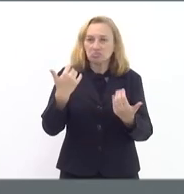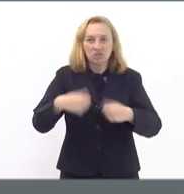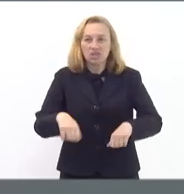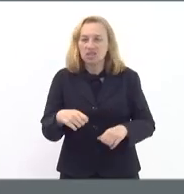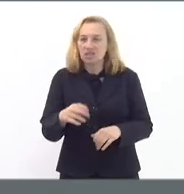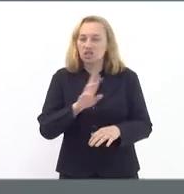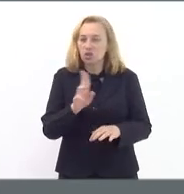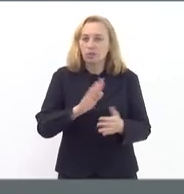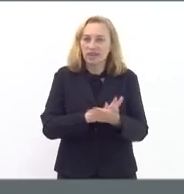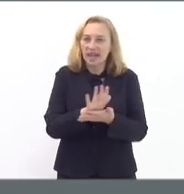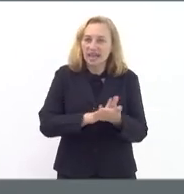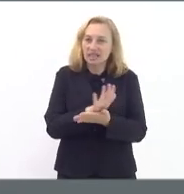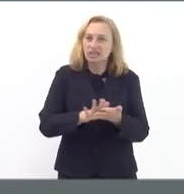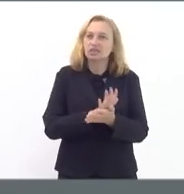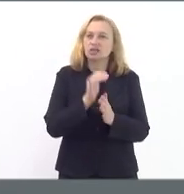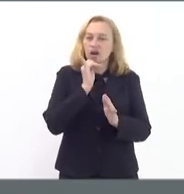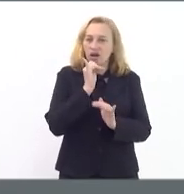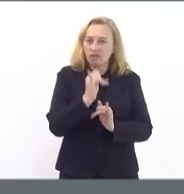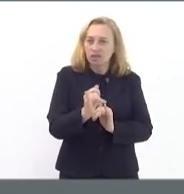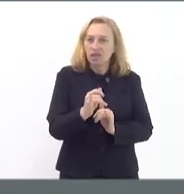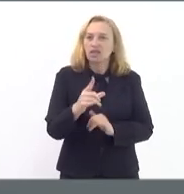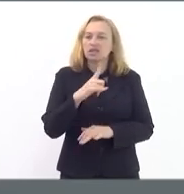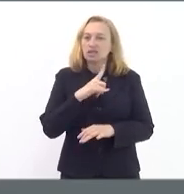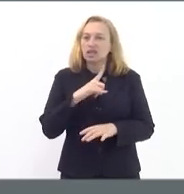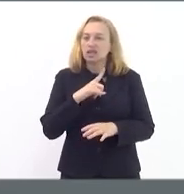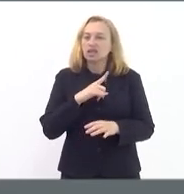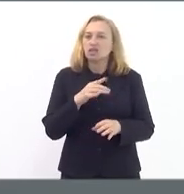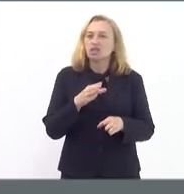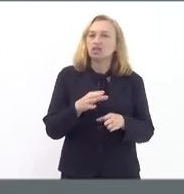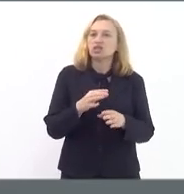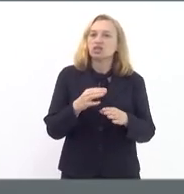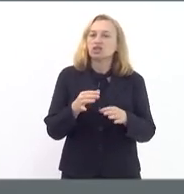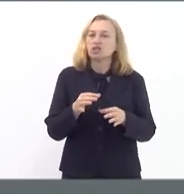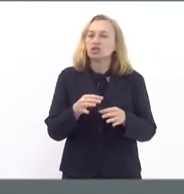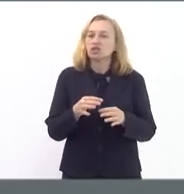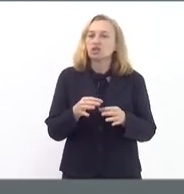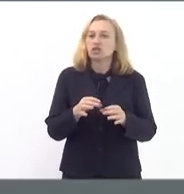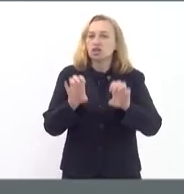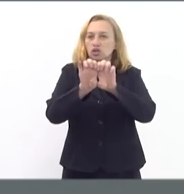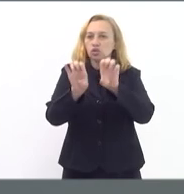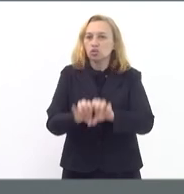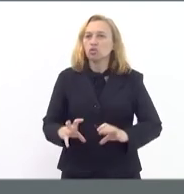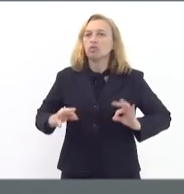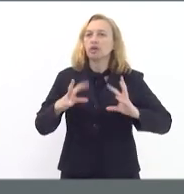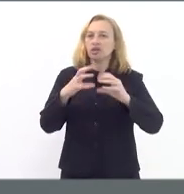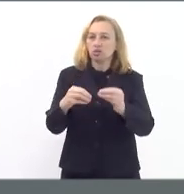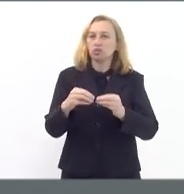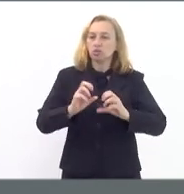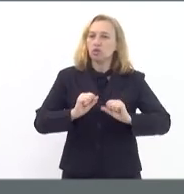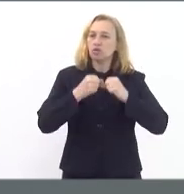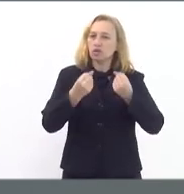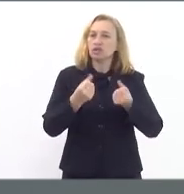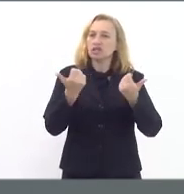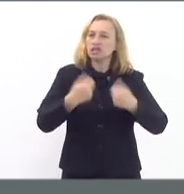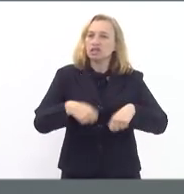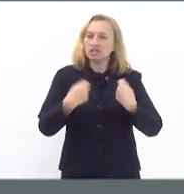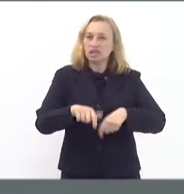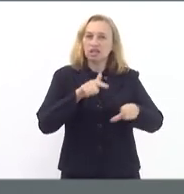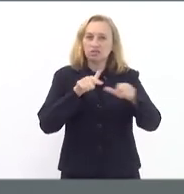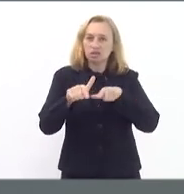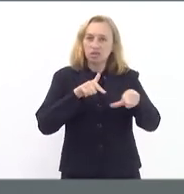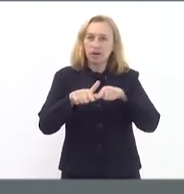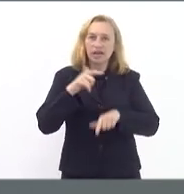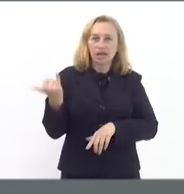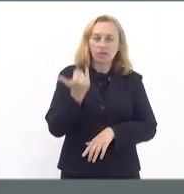não precisa de nada a gente tem instrução contudo todo o nosso efetivo eu reforçando a necessidade do trabalho